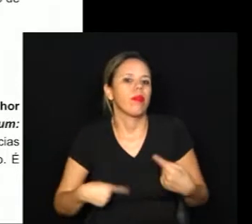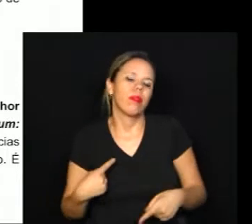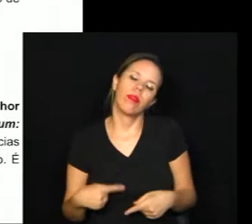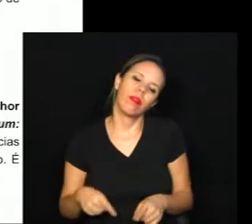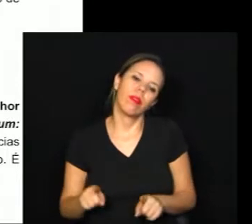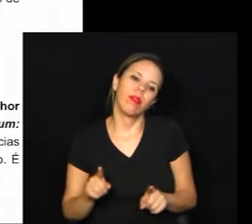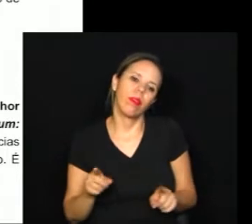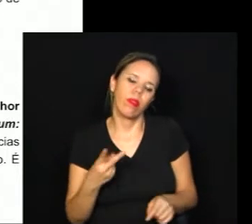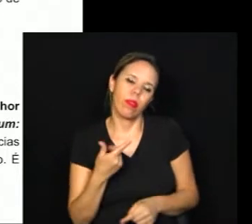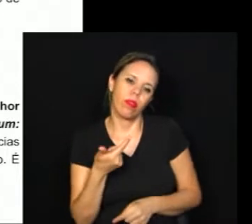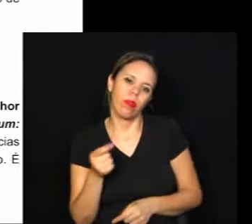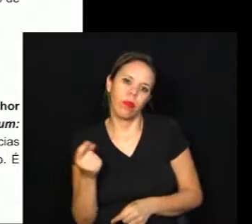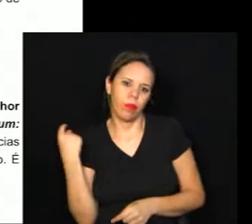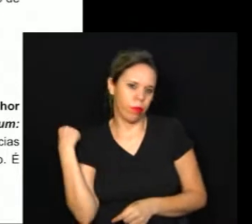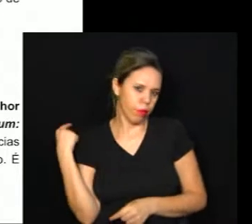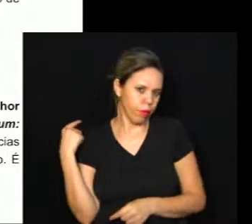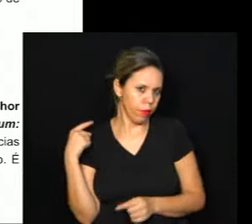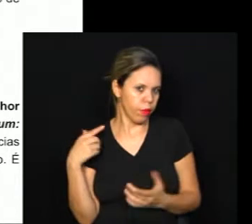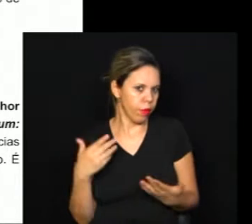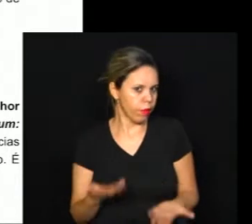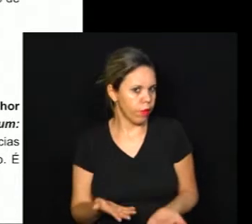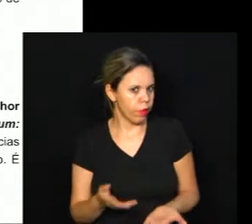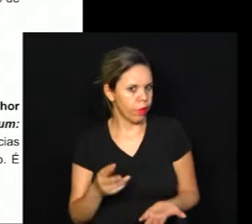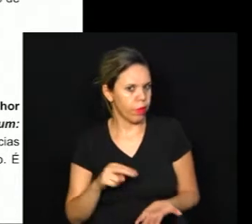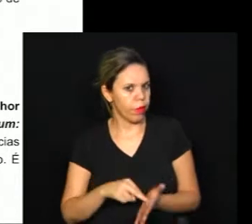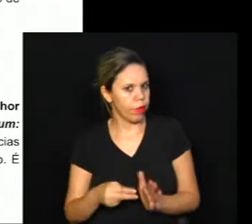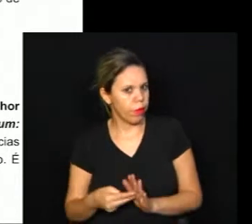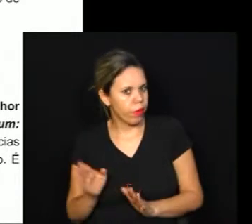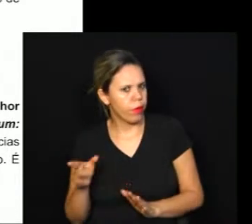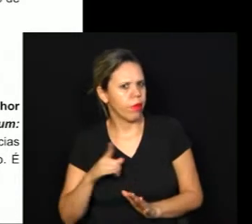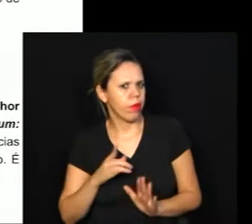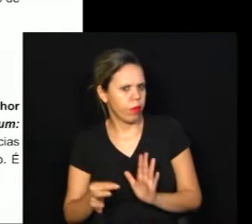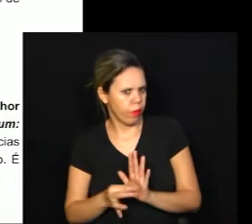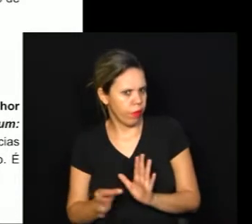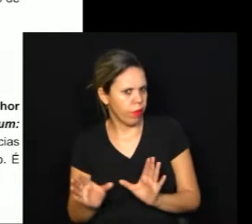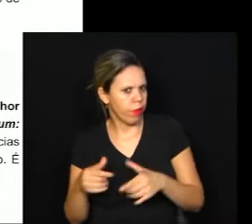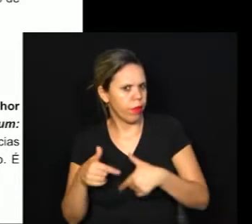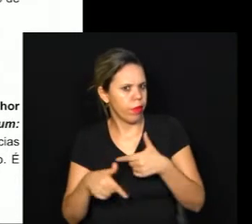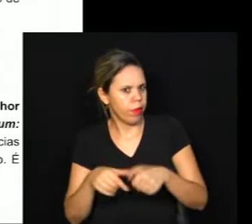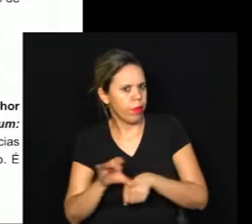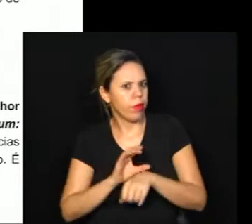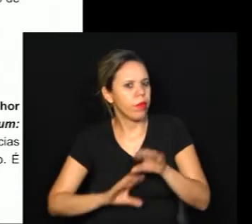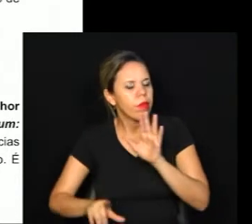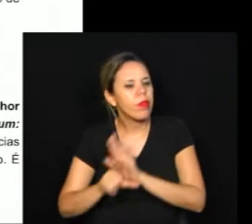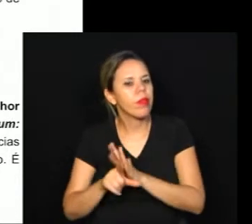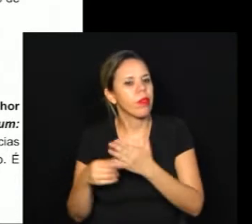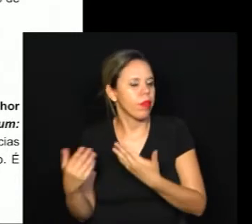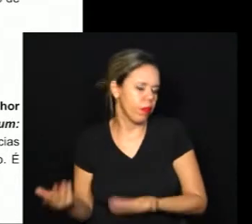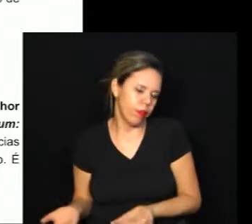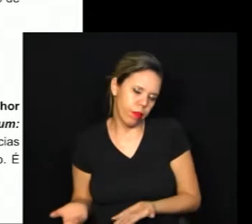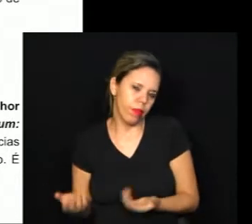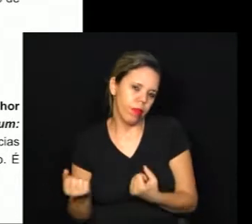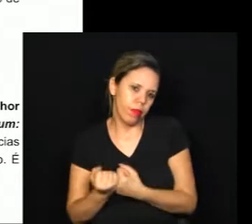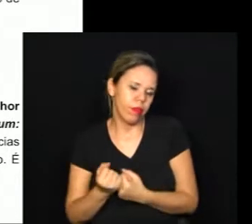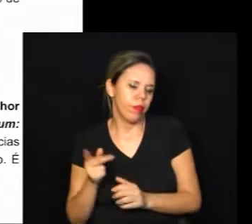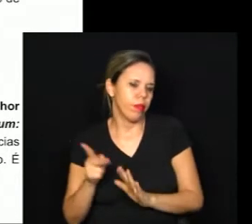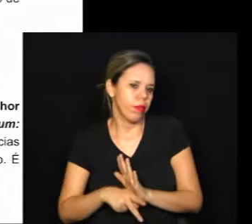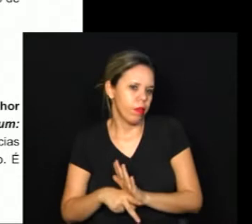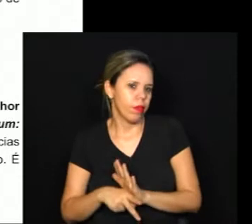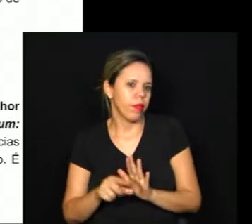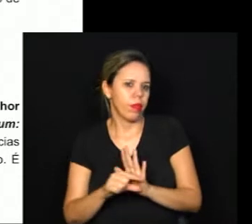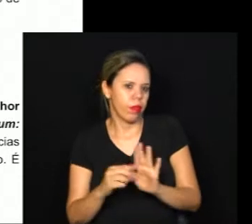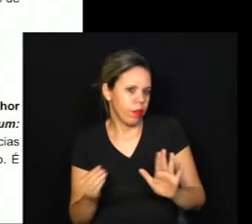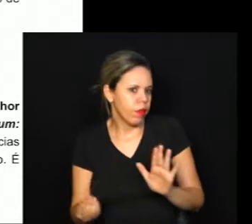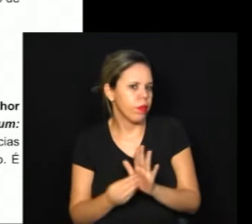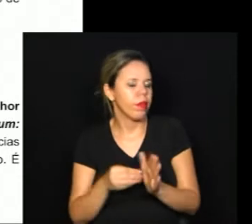em 2020. Então, quer dizer, ela teve já o parecer da Comissão de Constituição e Legalidade, favorável ao projeto e à emenda, por